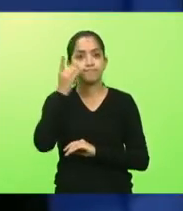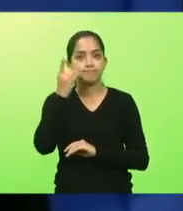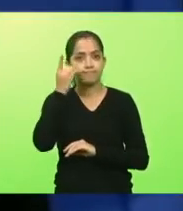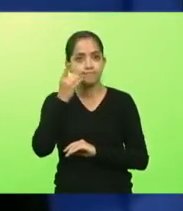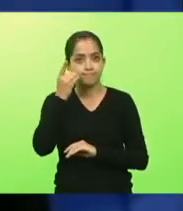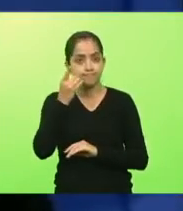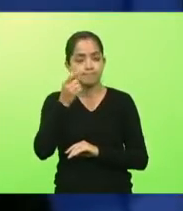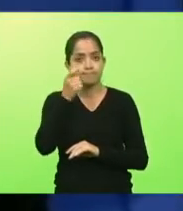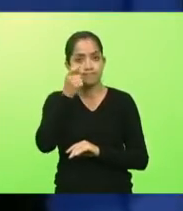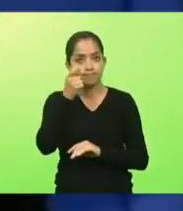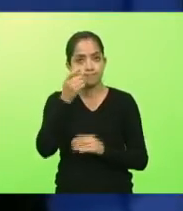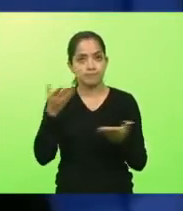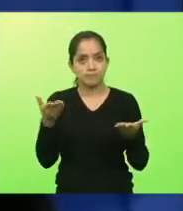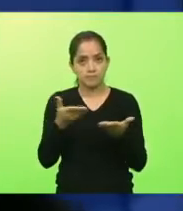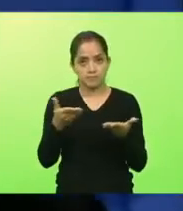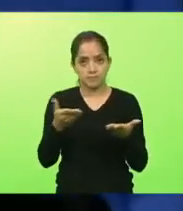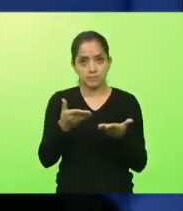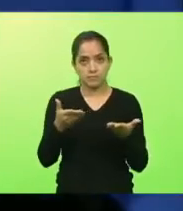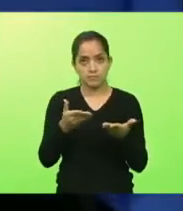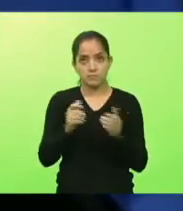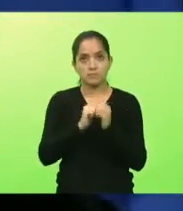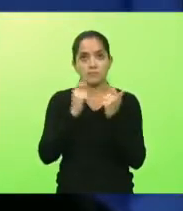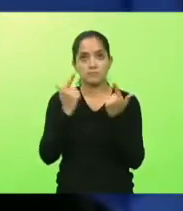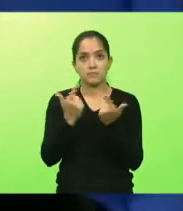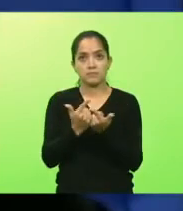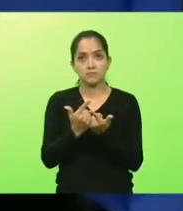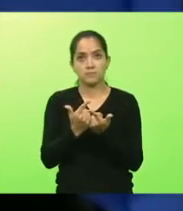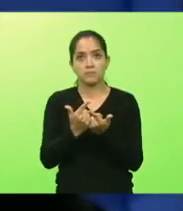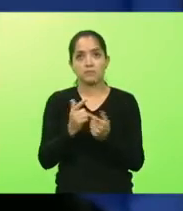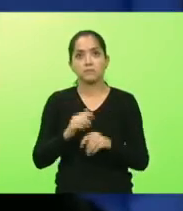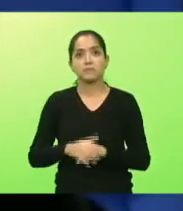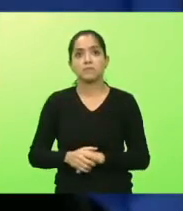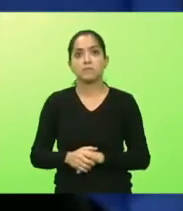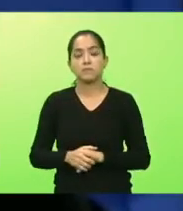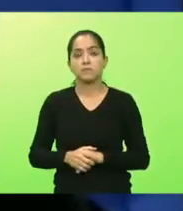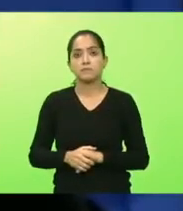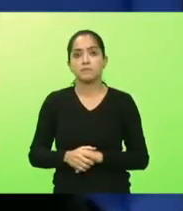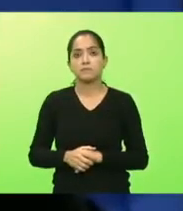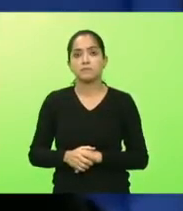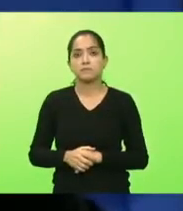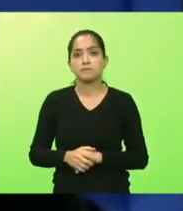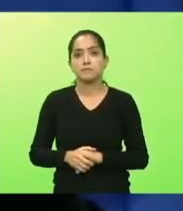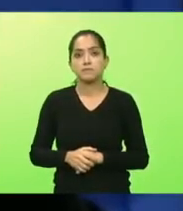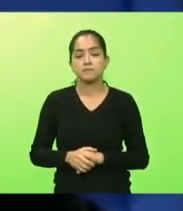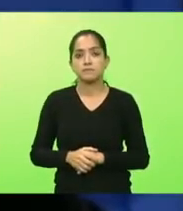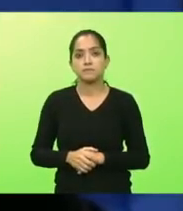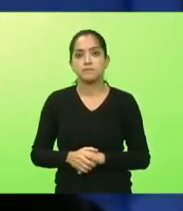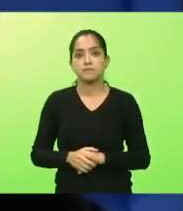que faz presente na Assembleia, quem nos assiste nos canais respectivos. A matéria